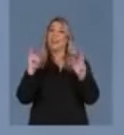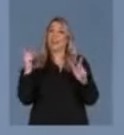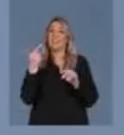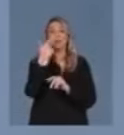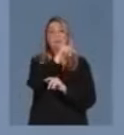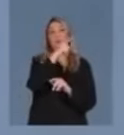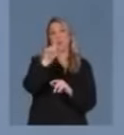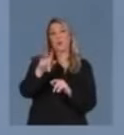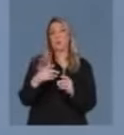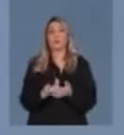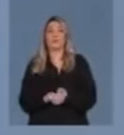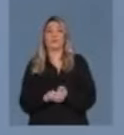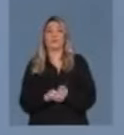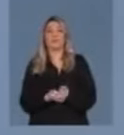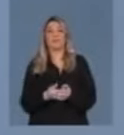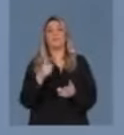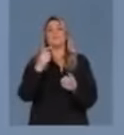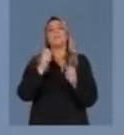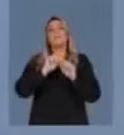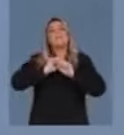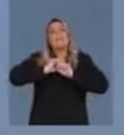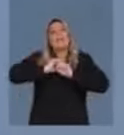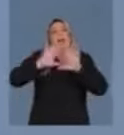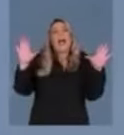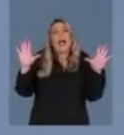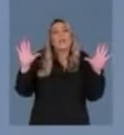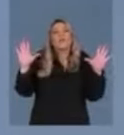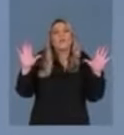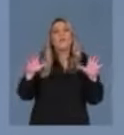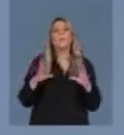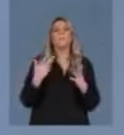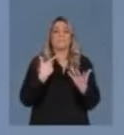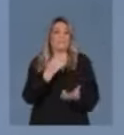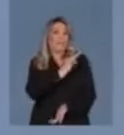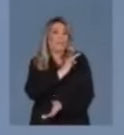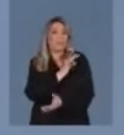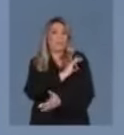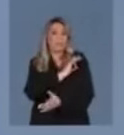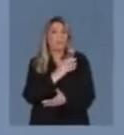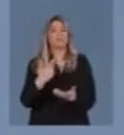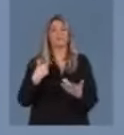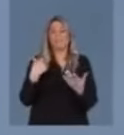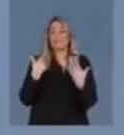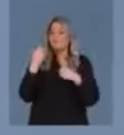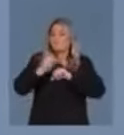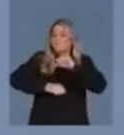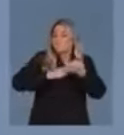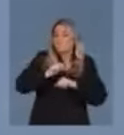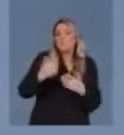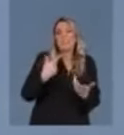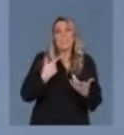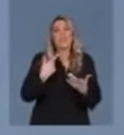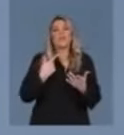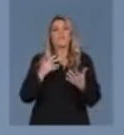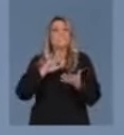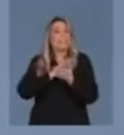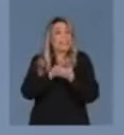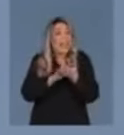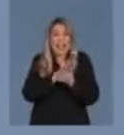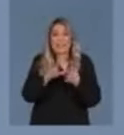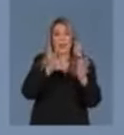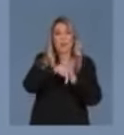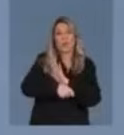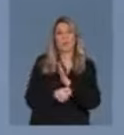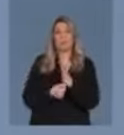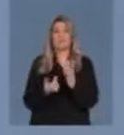fazendo transparência para garantir uma Prefeitura sem corrupção quanto mais transparência mais difícil de desviarem o